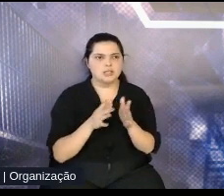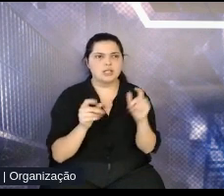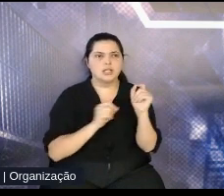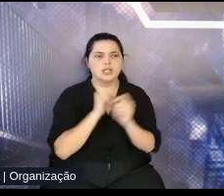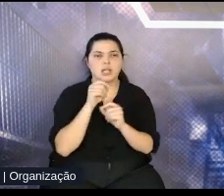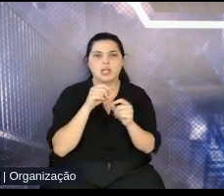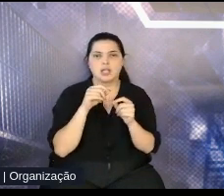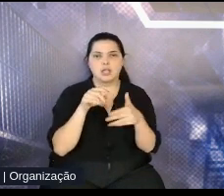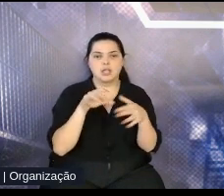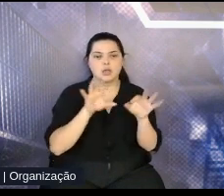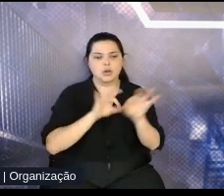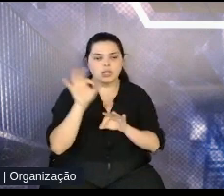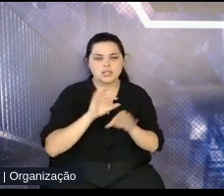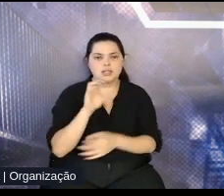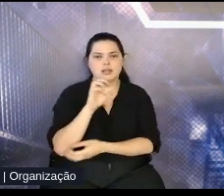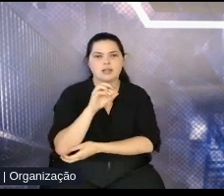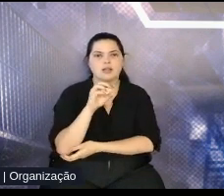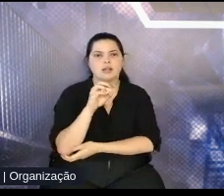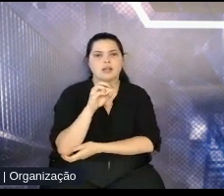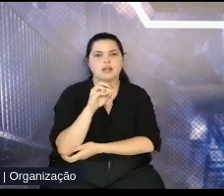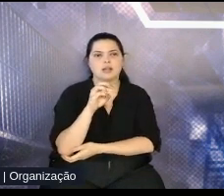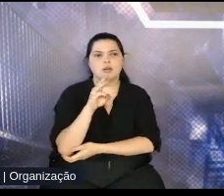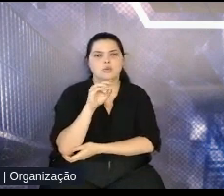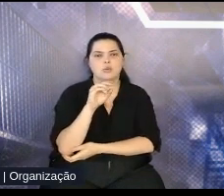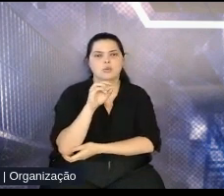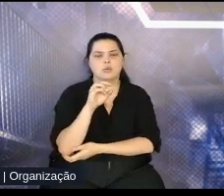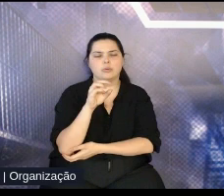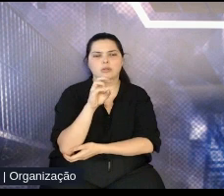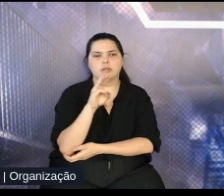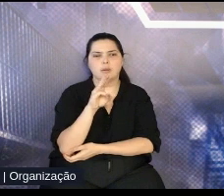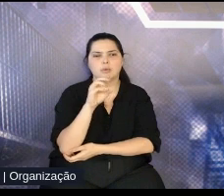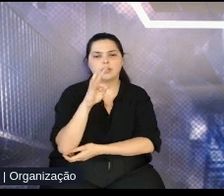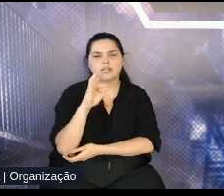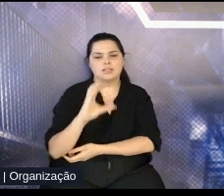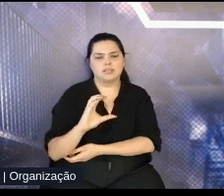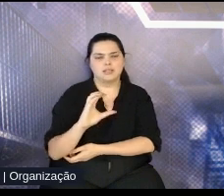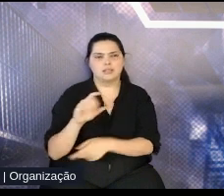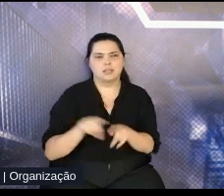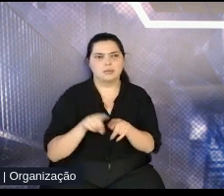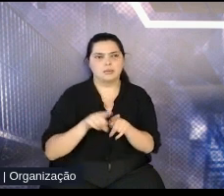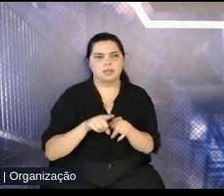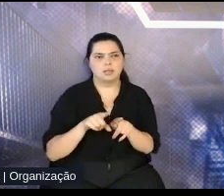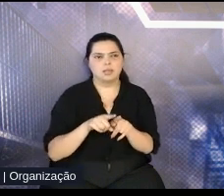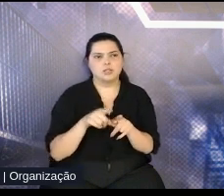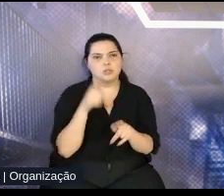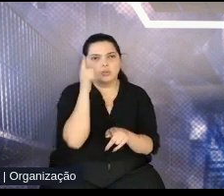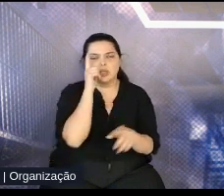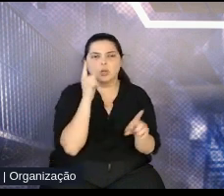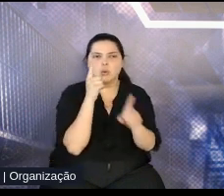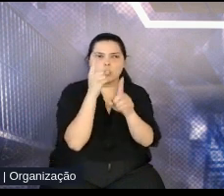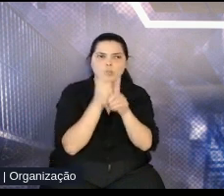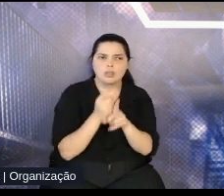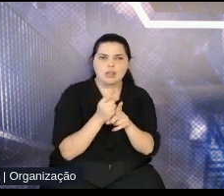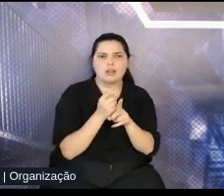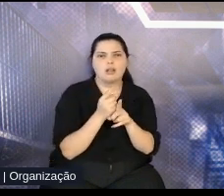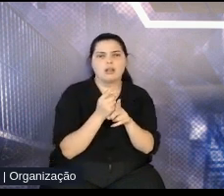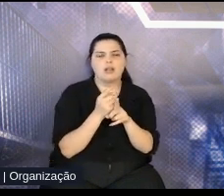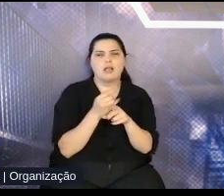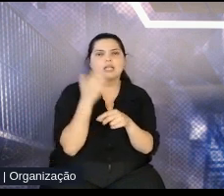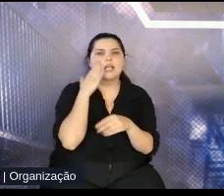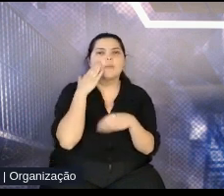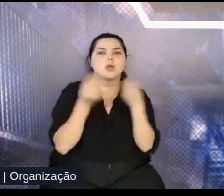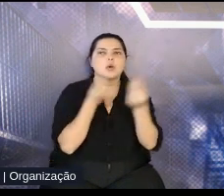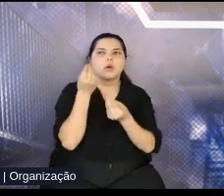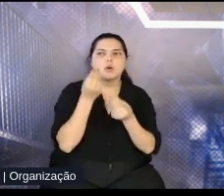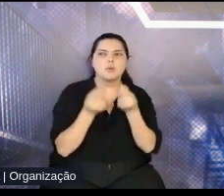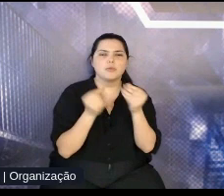Accessibility Community lá. E aí, a gente tem toda esse guideline de como a gente consegue estar pegando uma